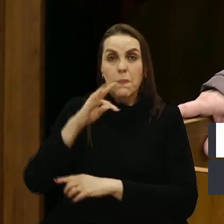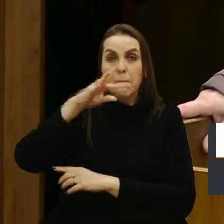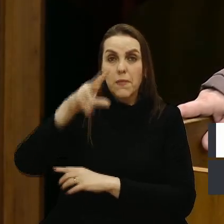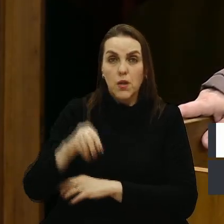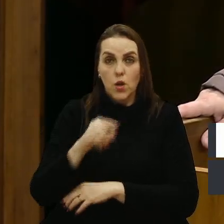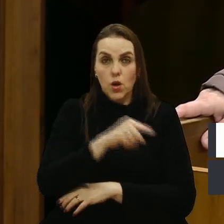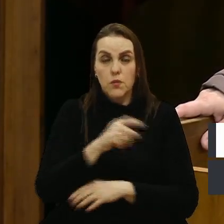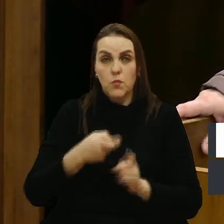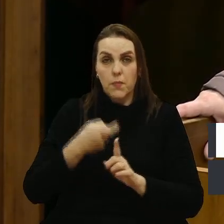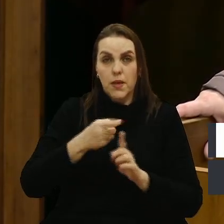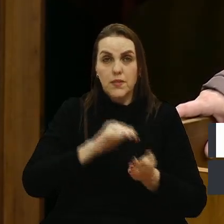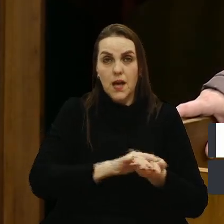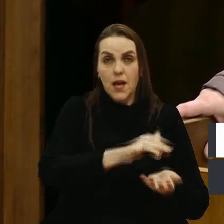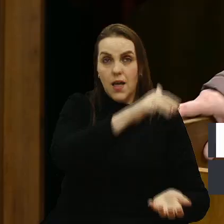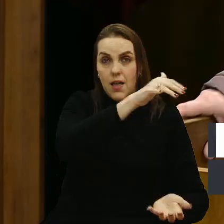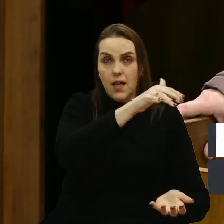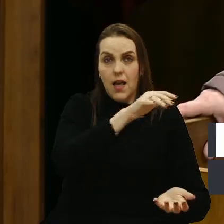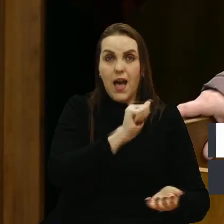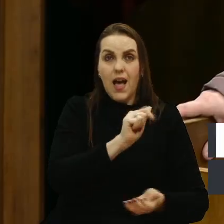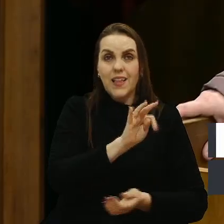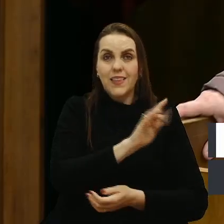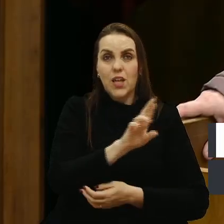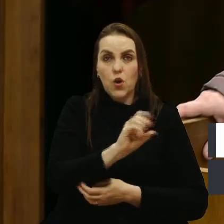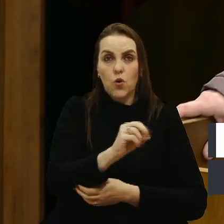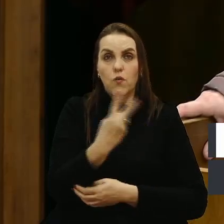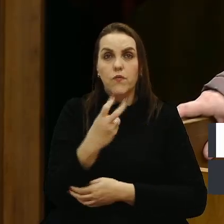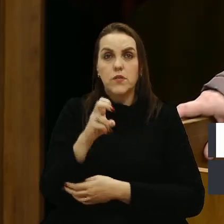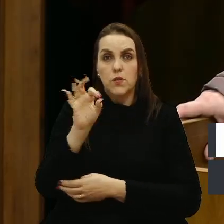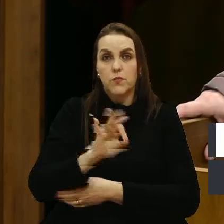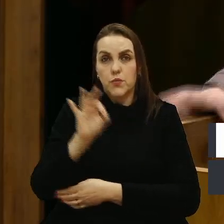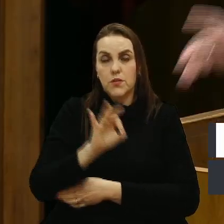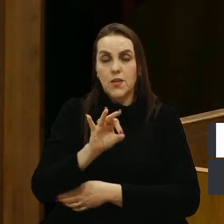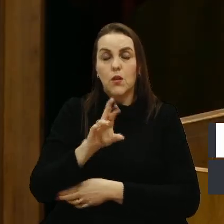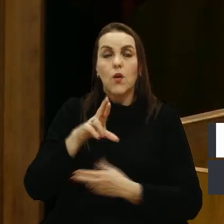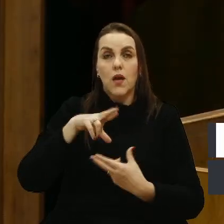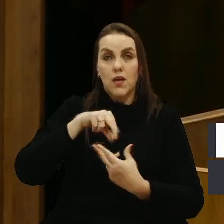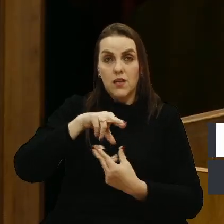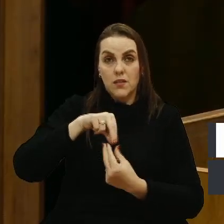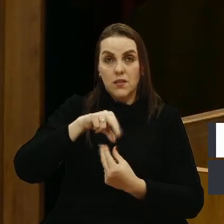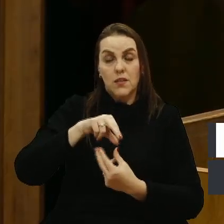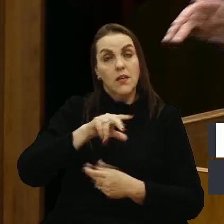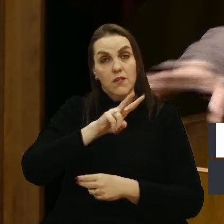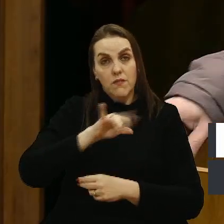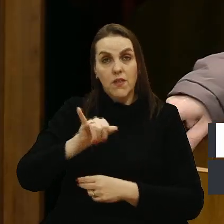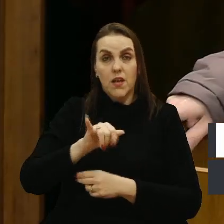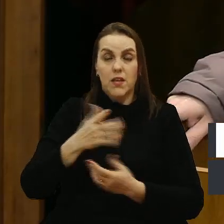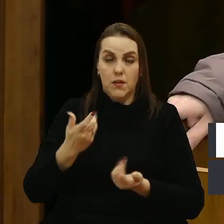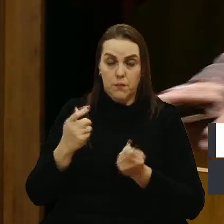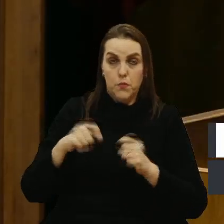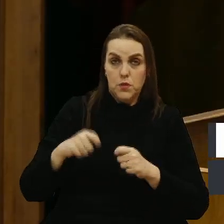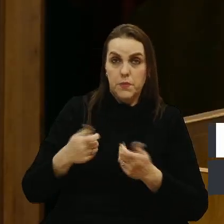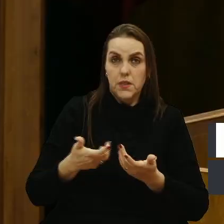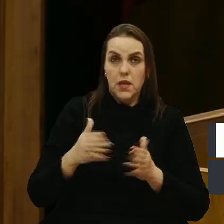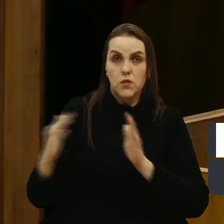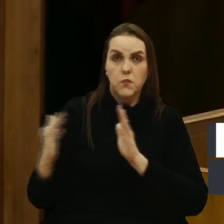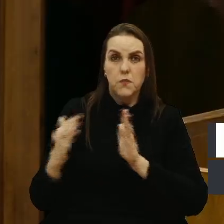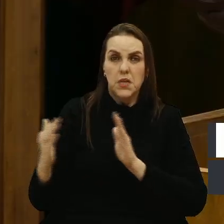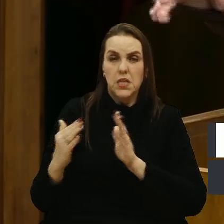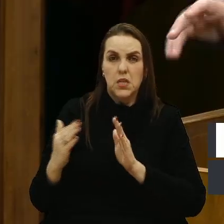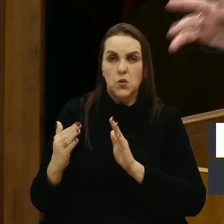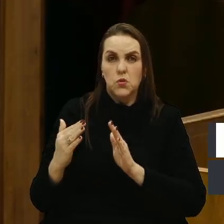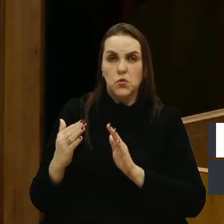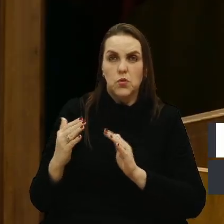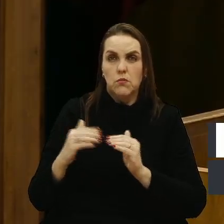que 25% desse lixo é de origem seletiva e que ele vai ter um período de